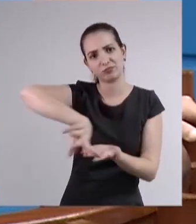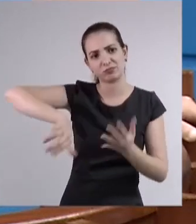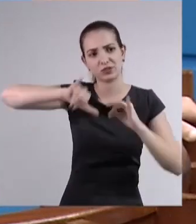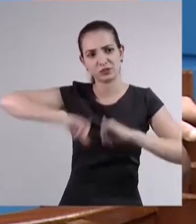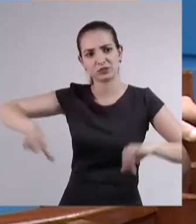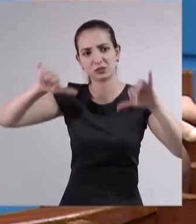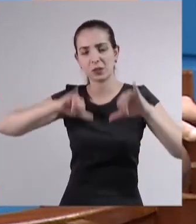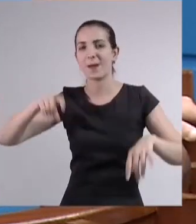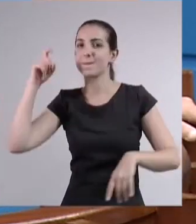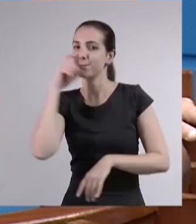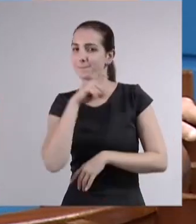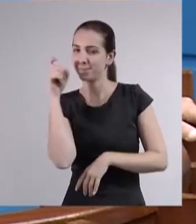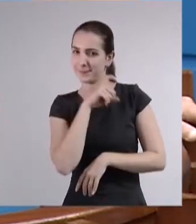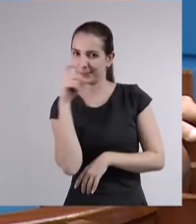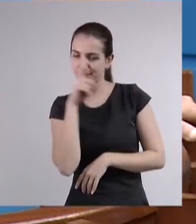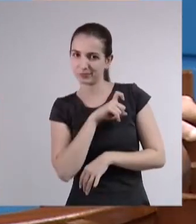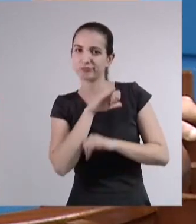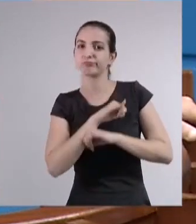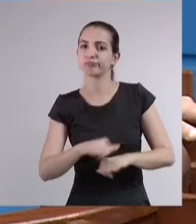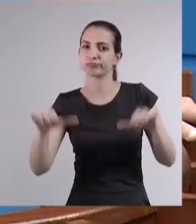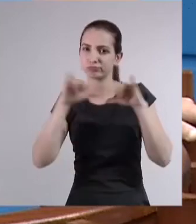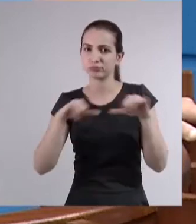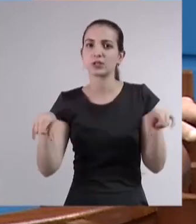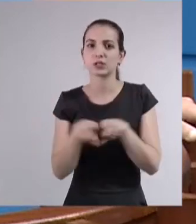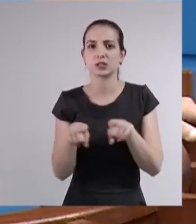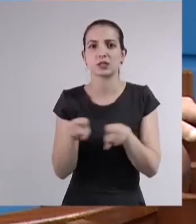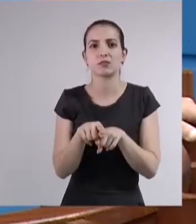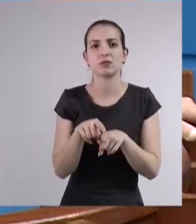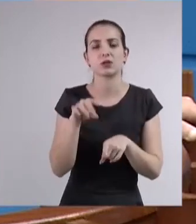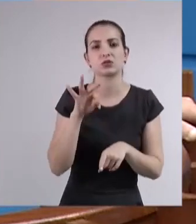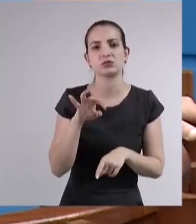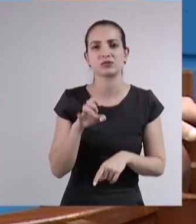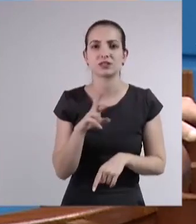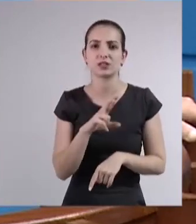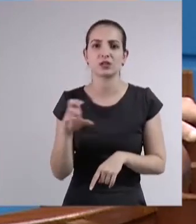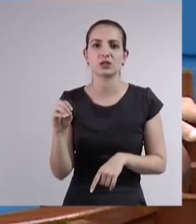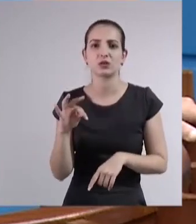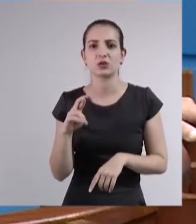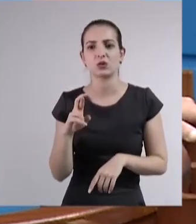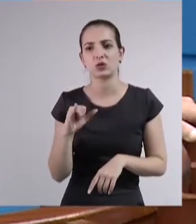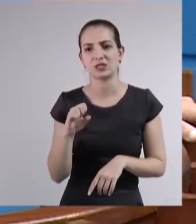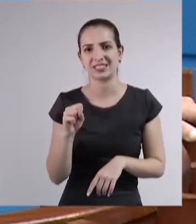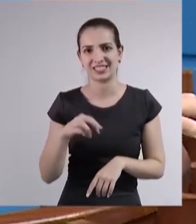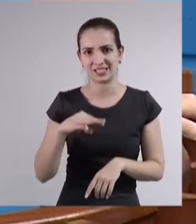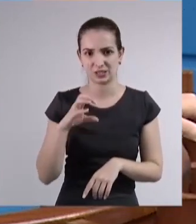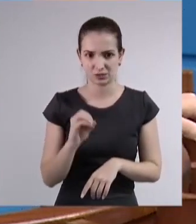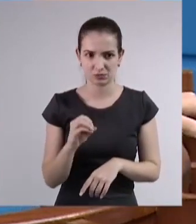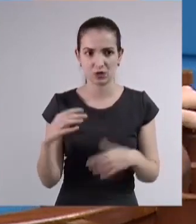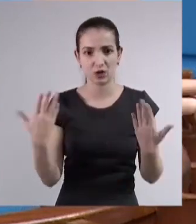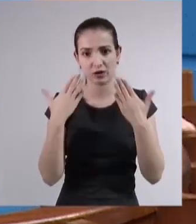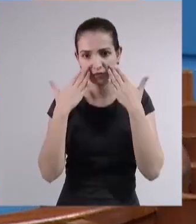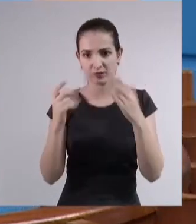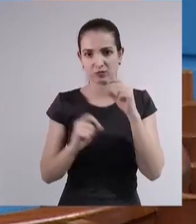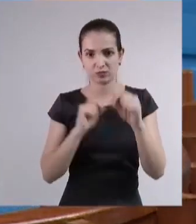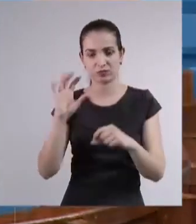das mentiras e do terrorismo nas redes sociais. Vamos ver que bicho vai dar.